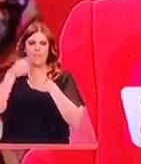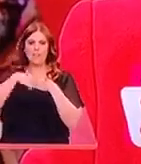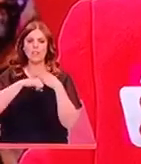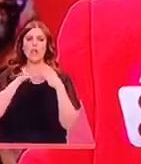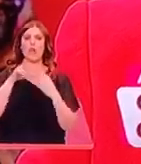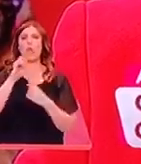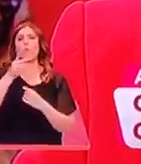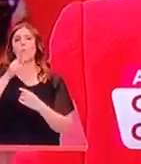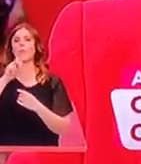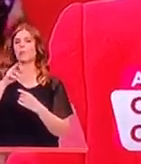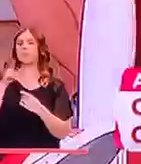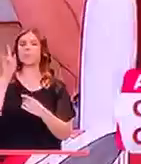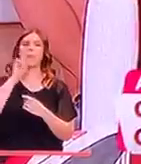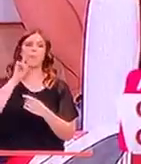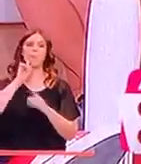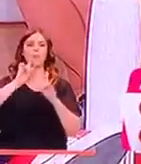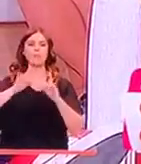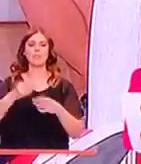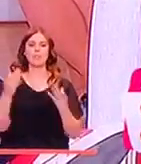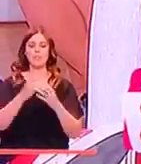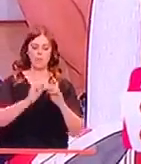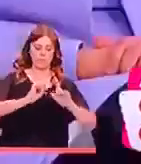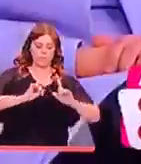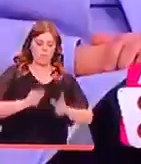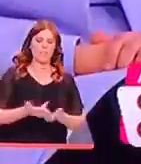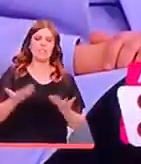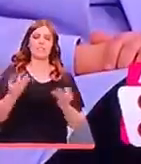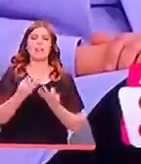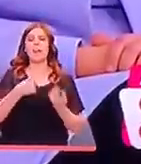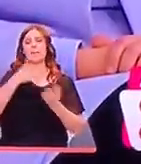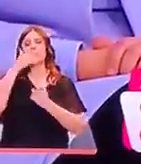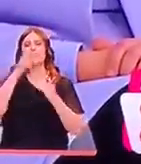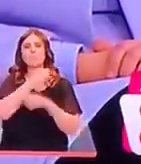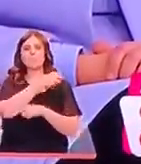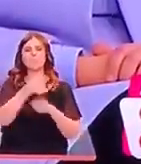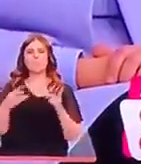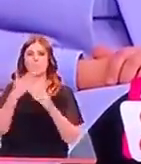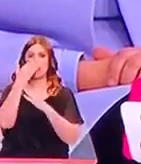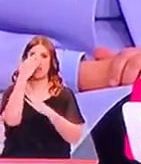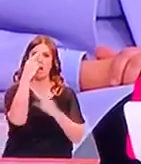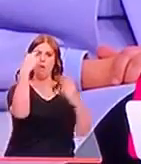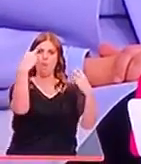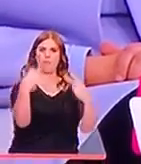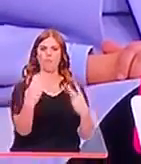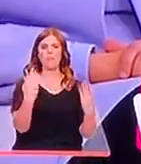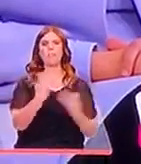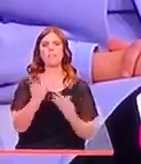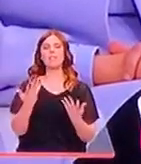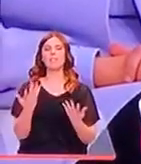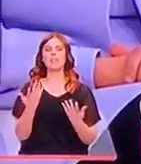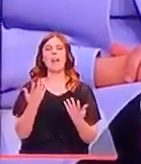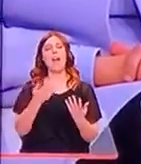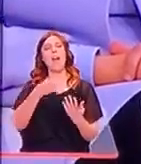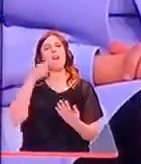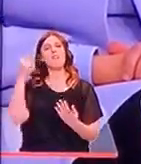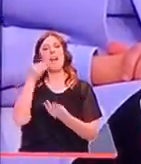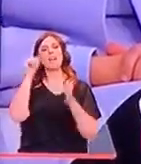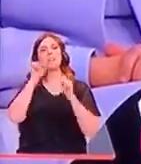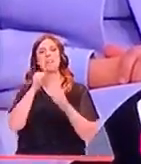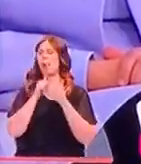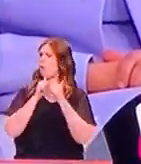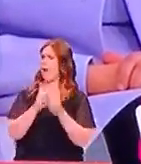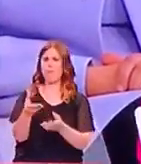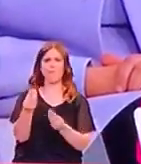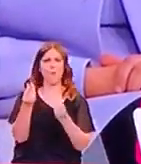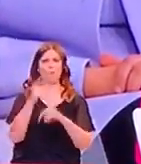Roberto Dial, é importante começarmos pelo início. Para as muitas pessoas que estão daquele lado e que são suas fãs e o acompanham há muito